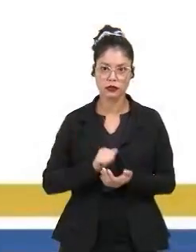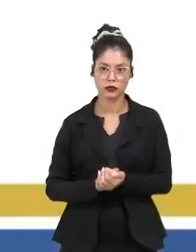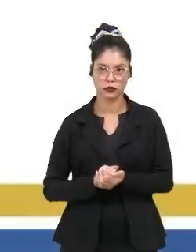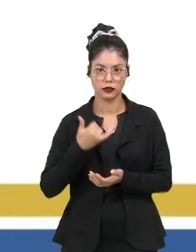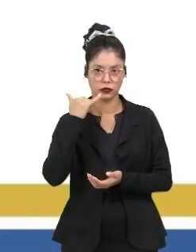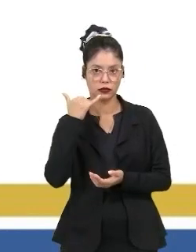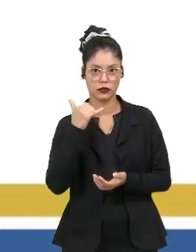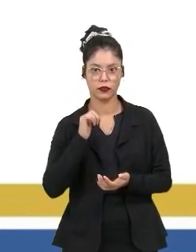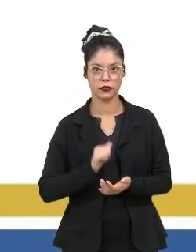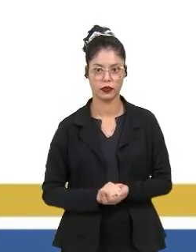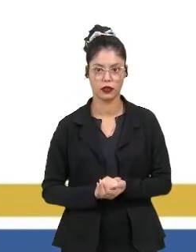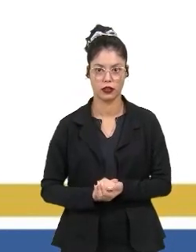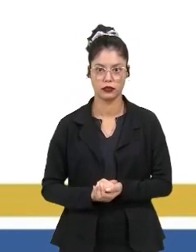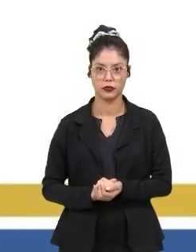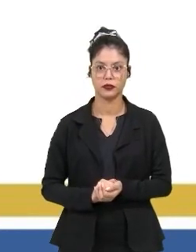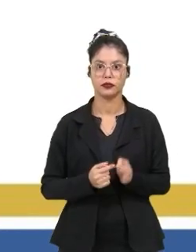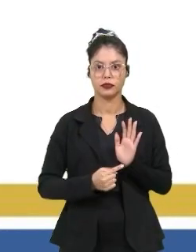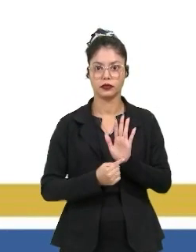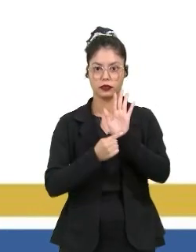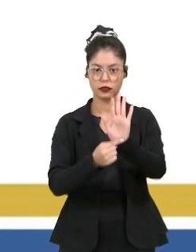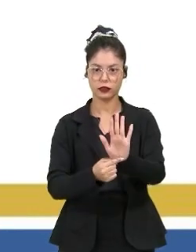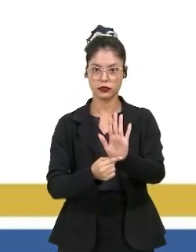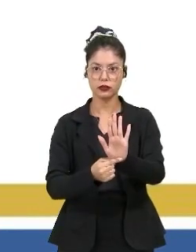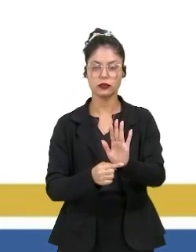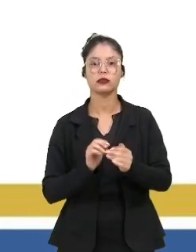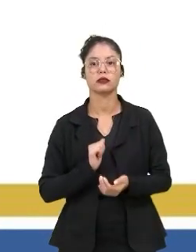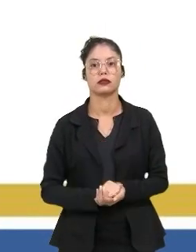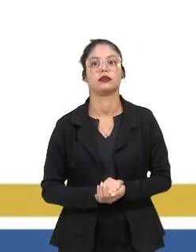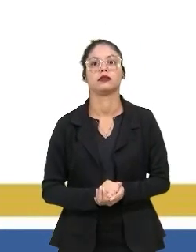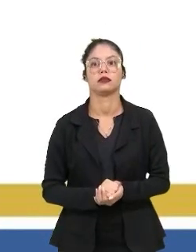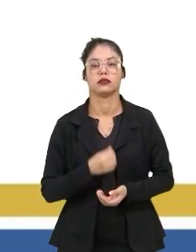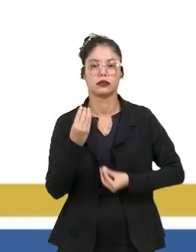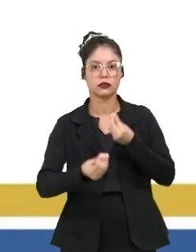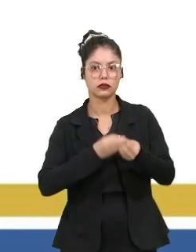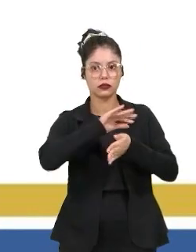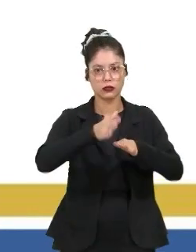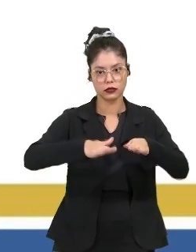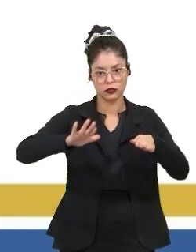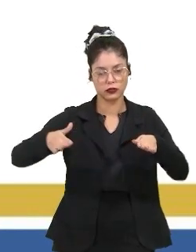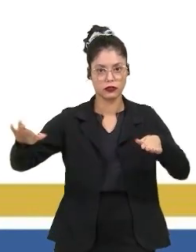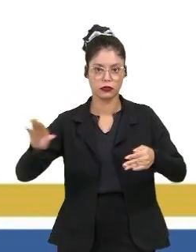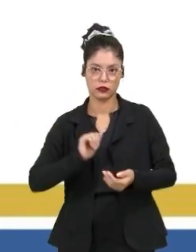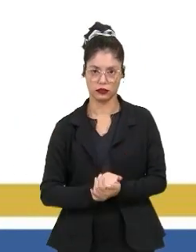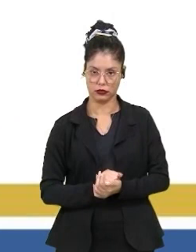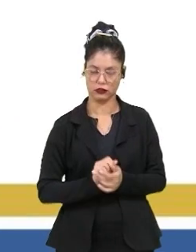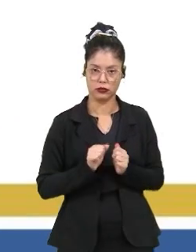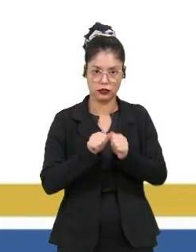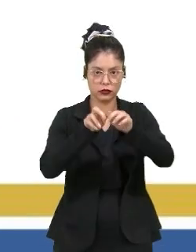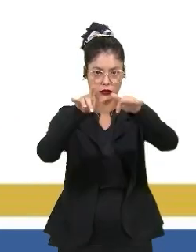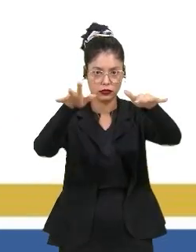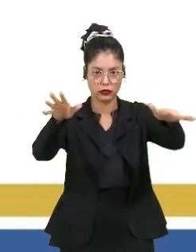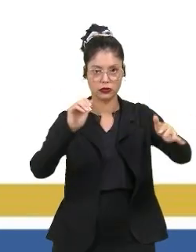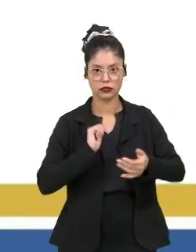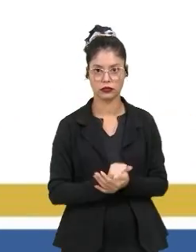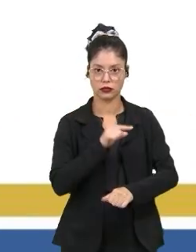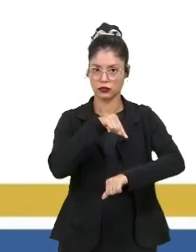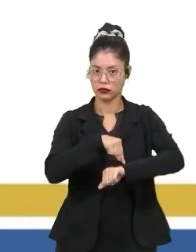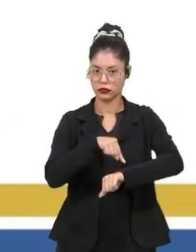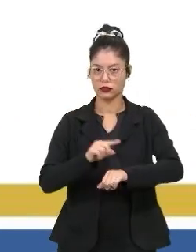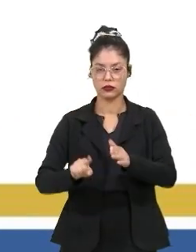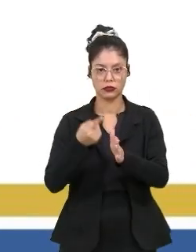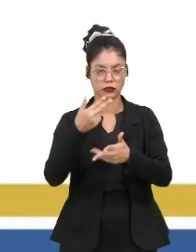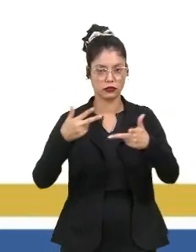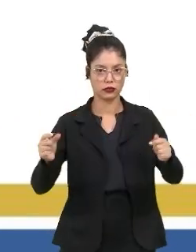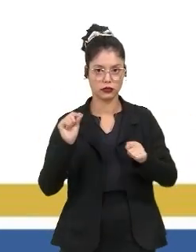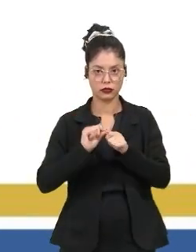aparelho celular, ele pode ser indicado, pode ser representado com ondas que vão se espalhando ao decorrer do tempo. Primeira coisa que a gente